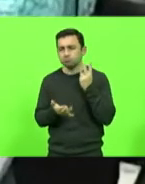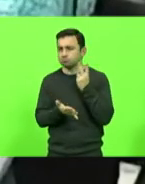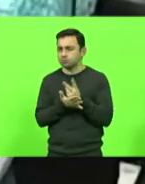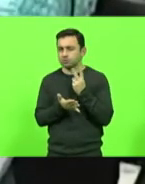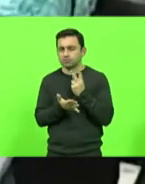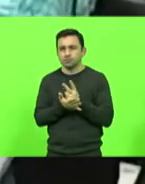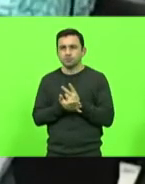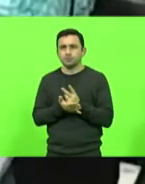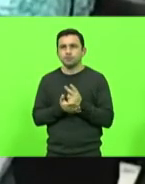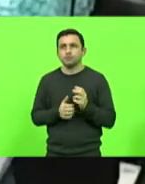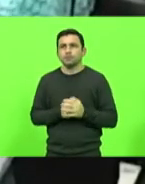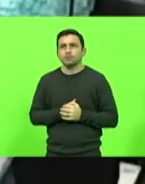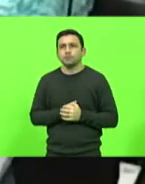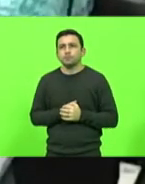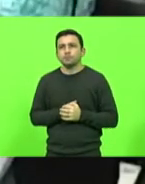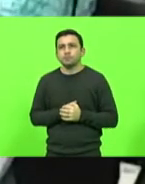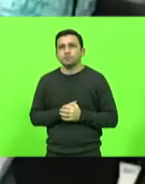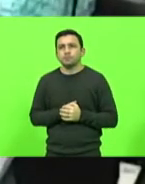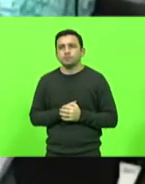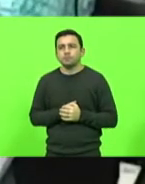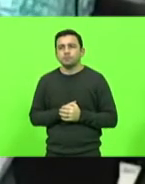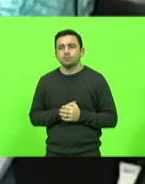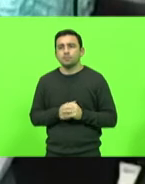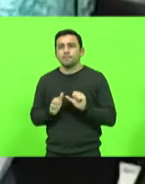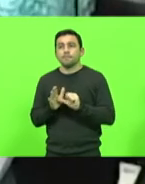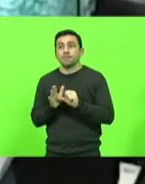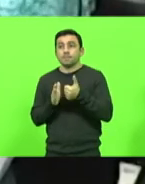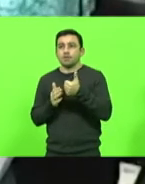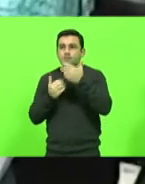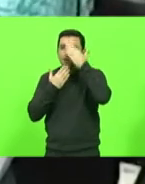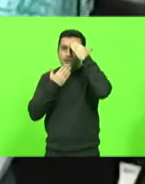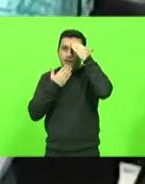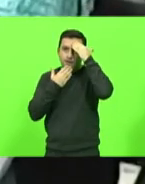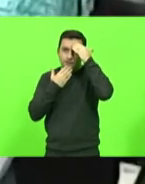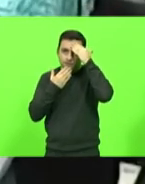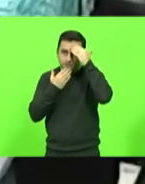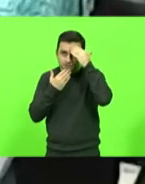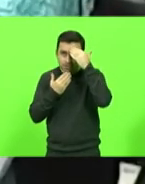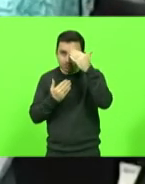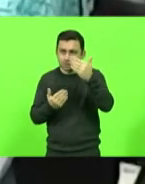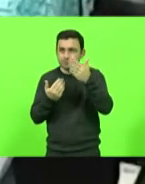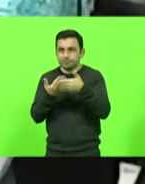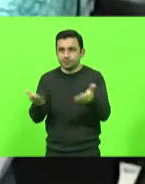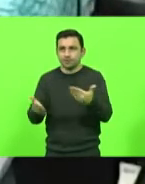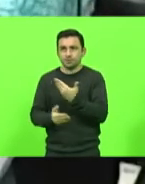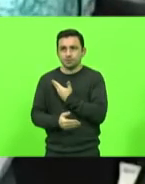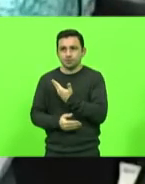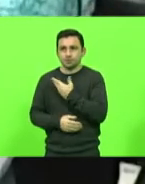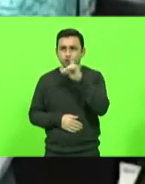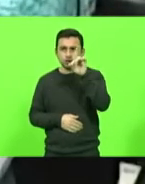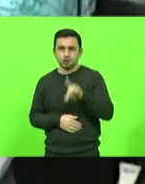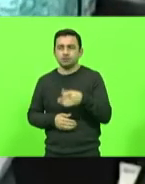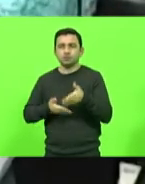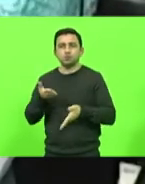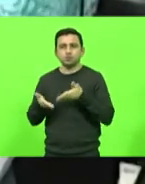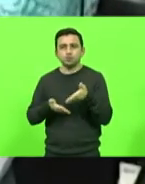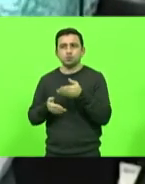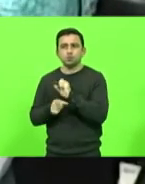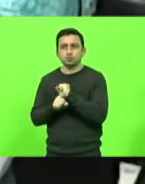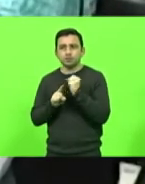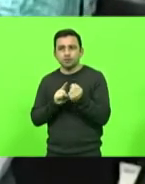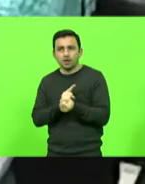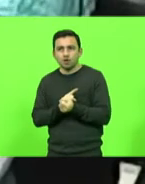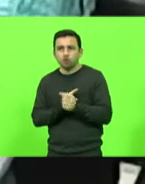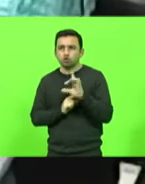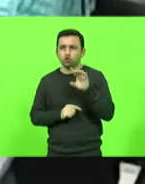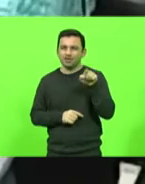isso, né? Eu quero, em primeiro lugar, agradecer aos meus colegas da Diretoria de Assistência Social, não só da